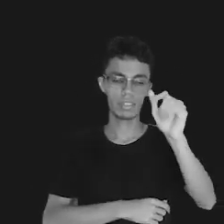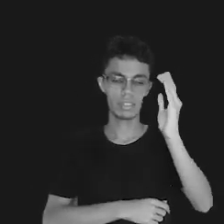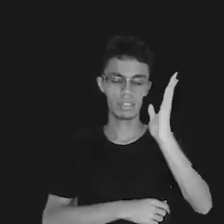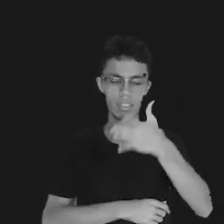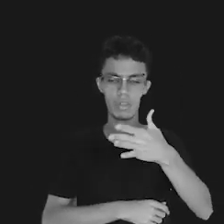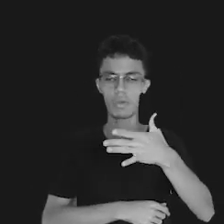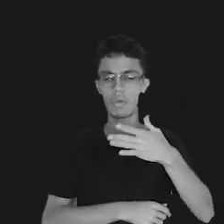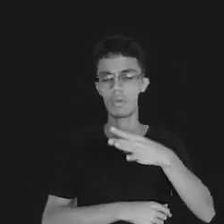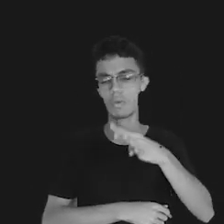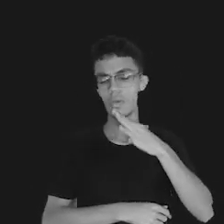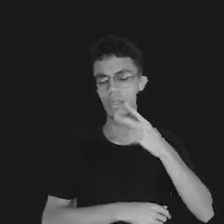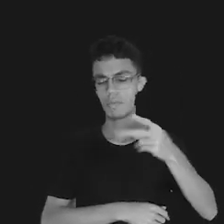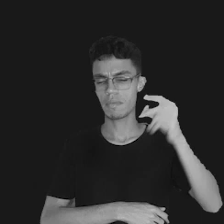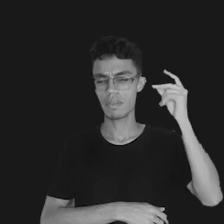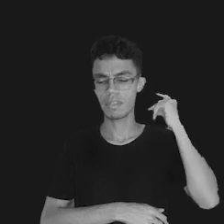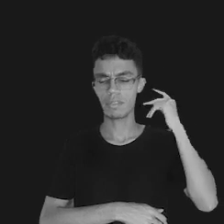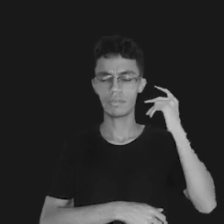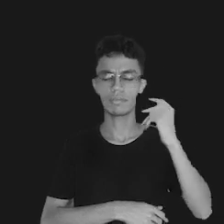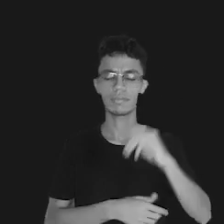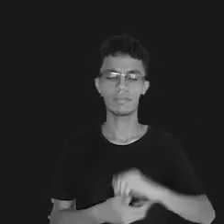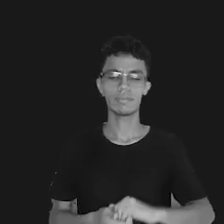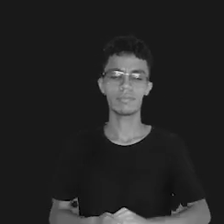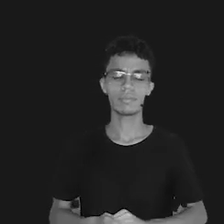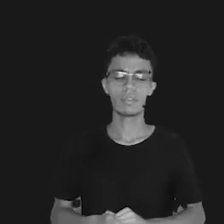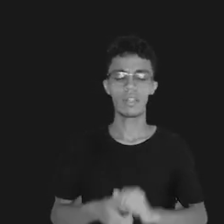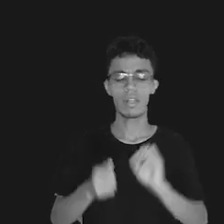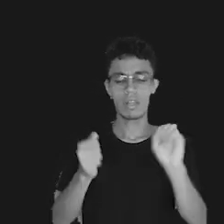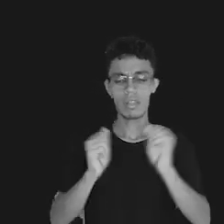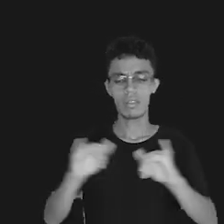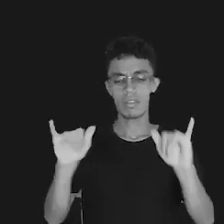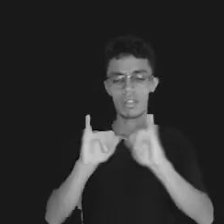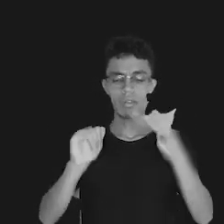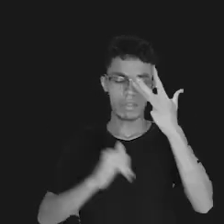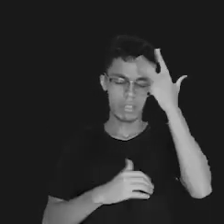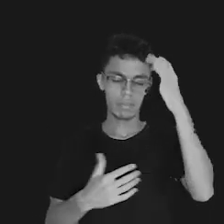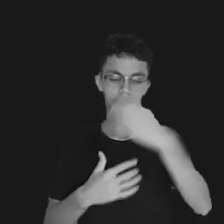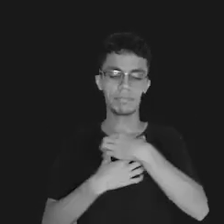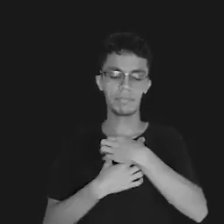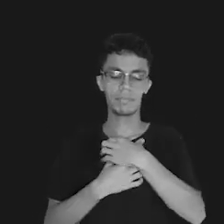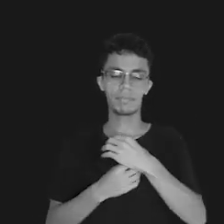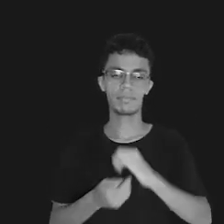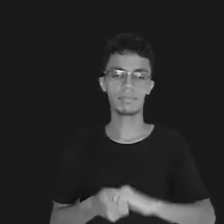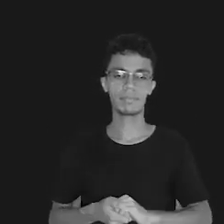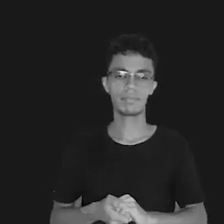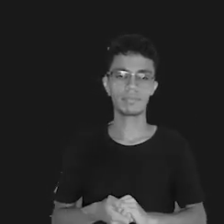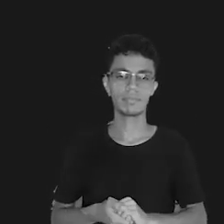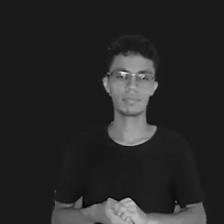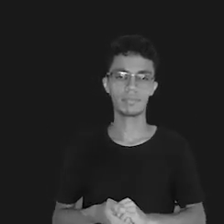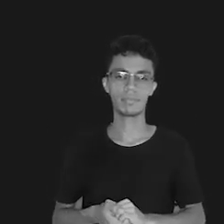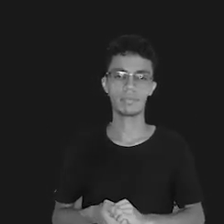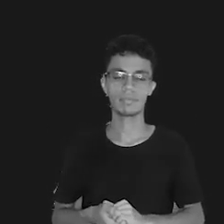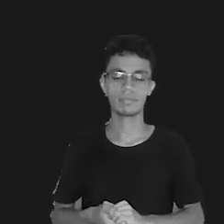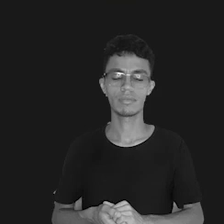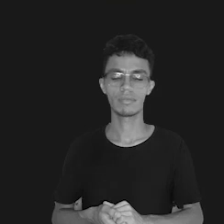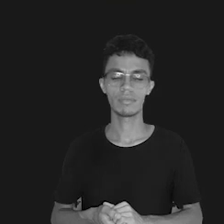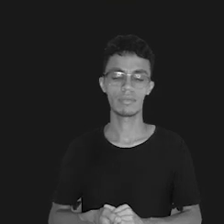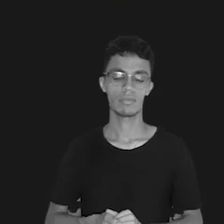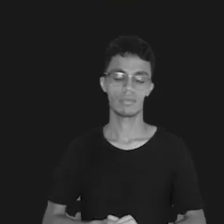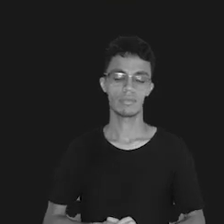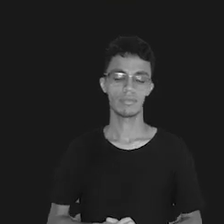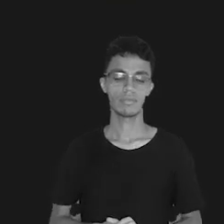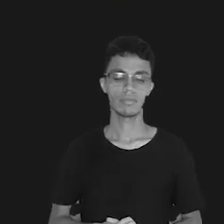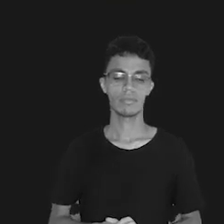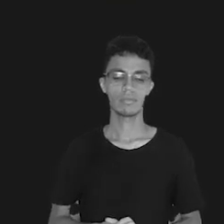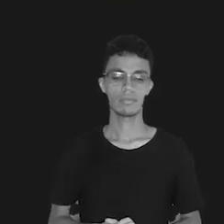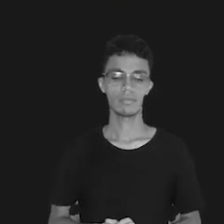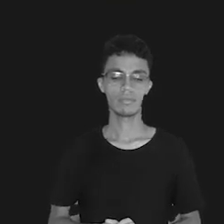conheciam, enfim. Pode falar quem quiser. Bom, eu particularmente confesso